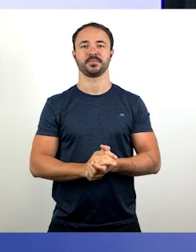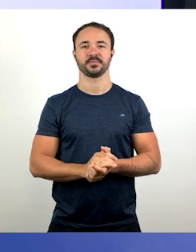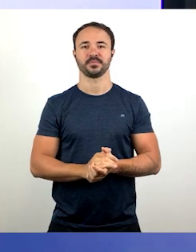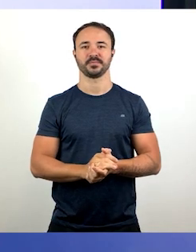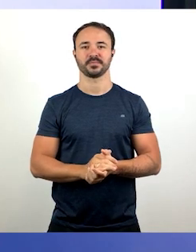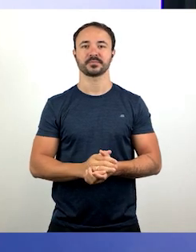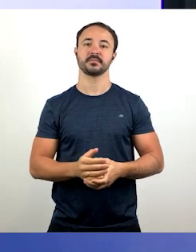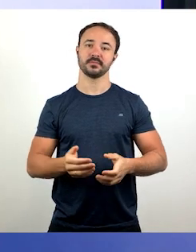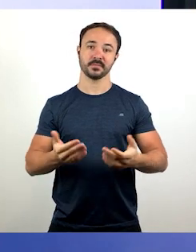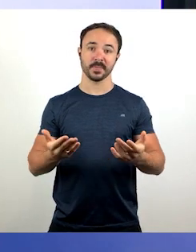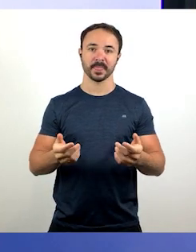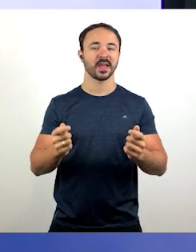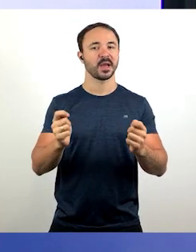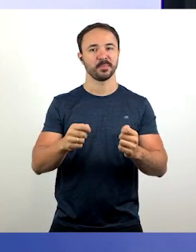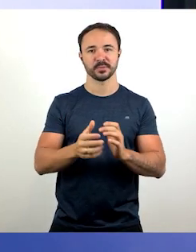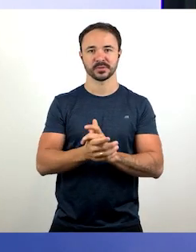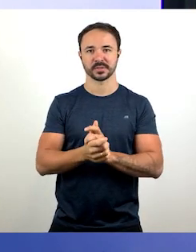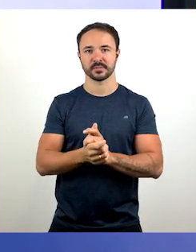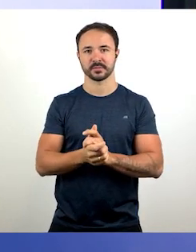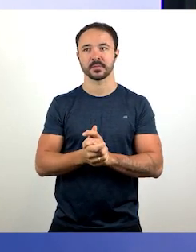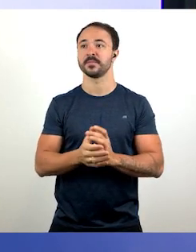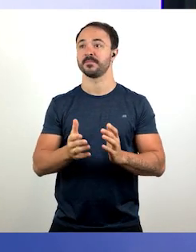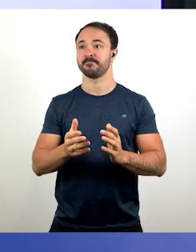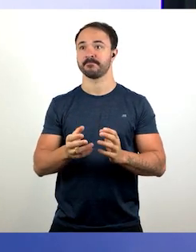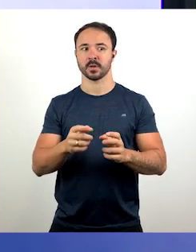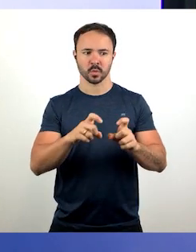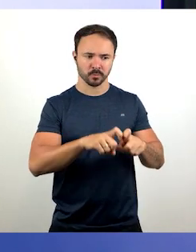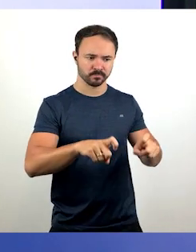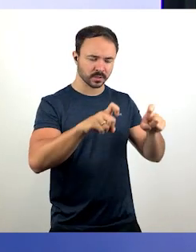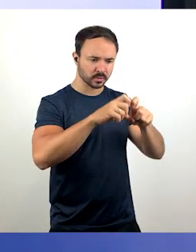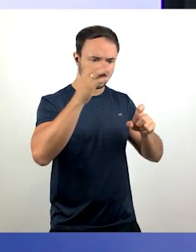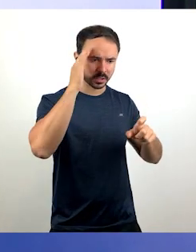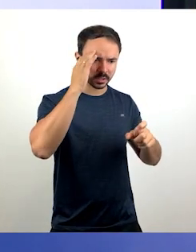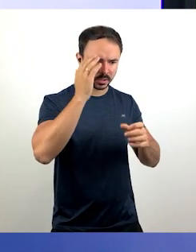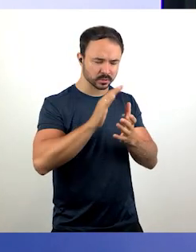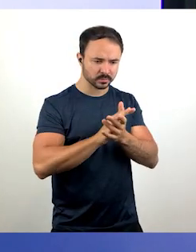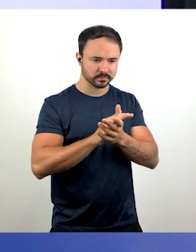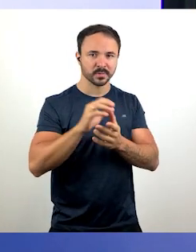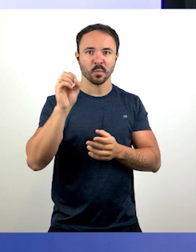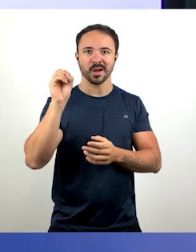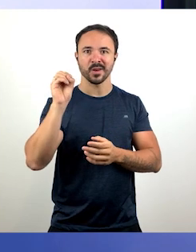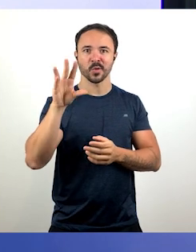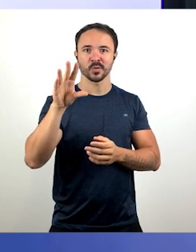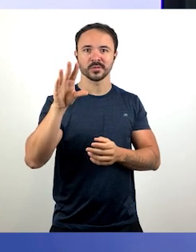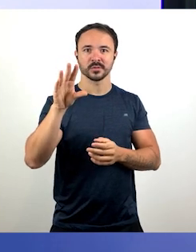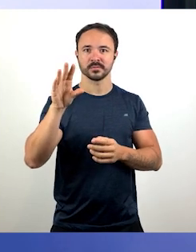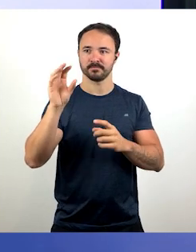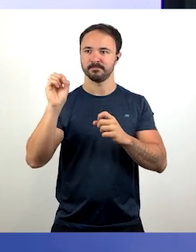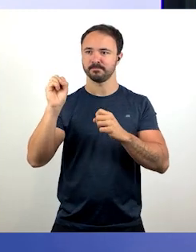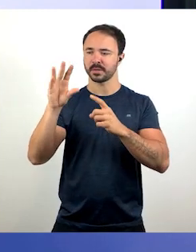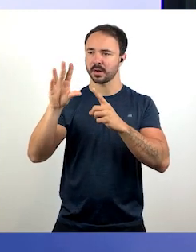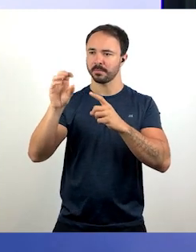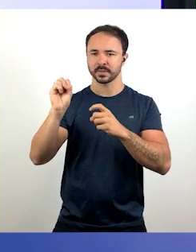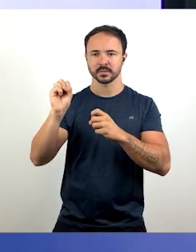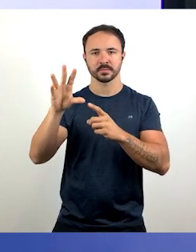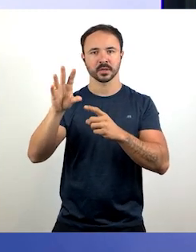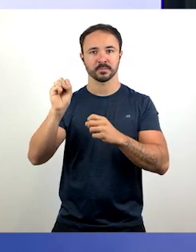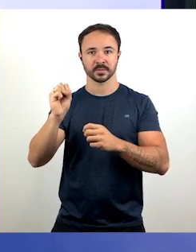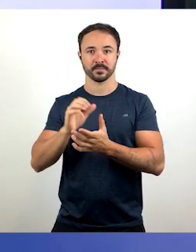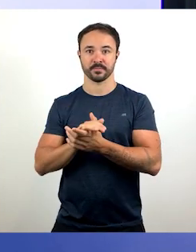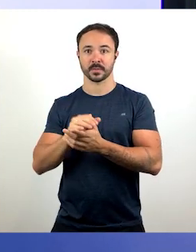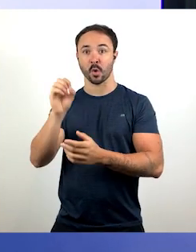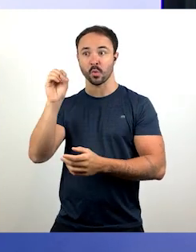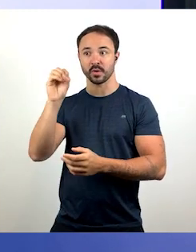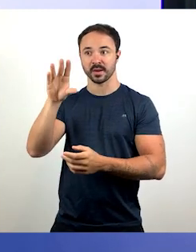desligada. Desta forma, nós temos o desligado sendo 0 e o ligado sendo 1. E a partir daí, nós